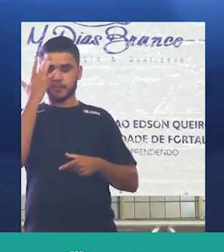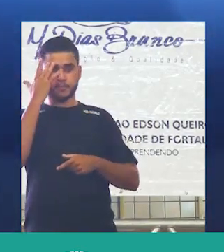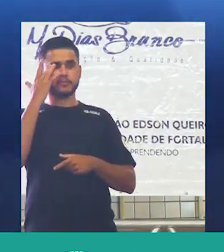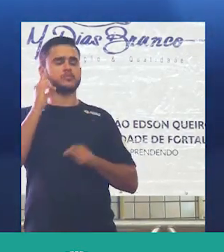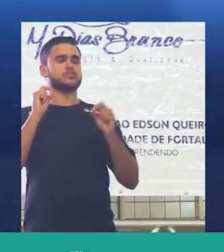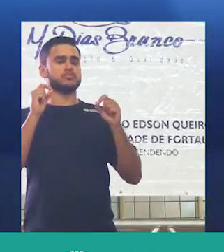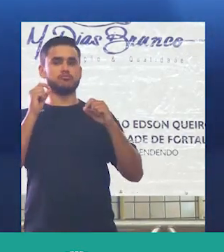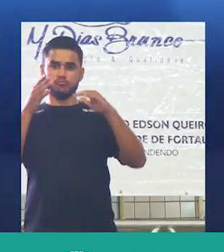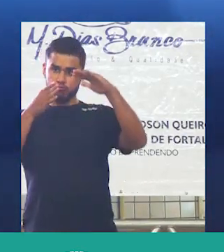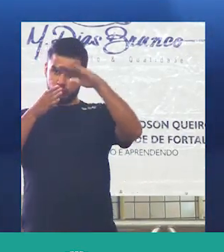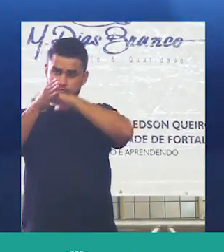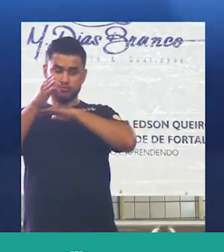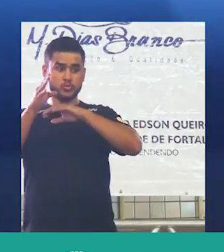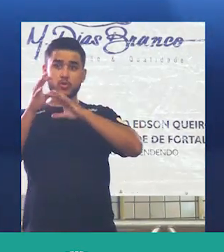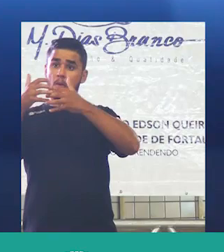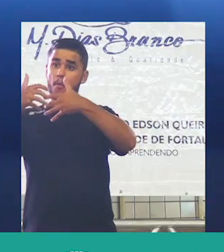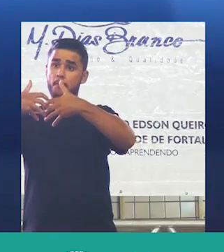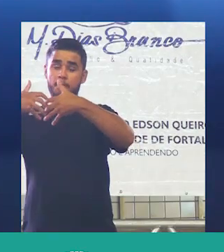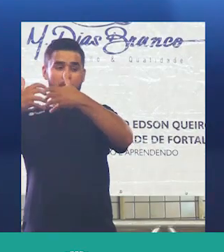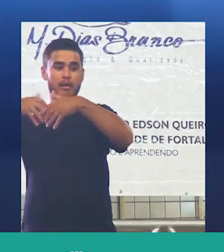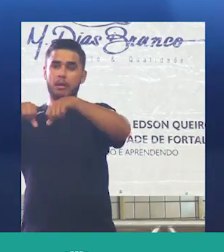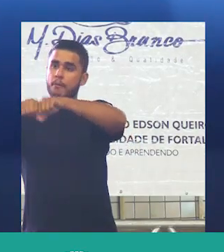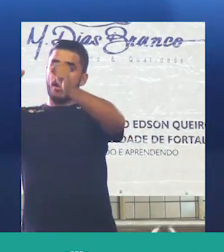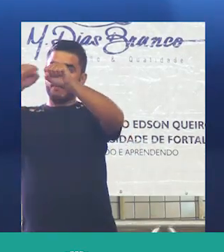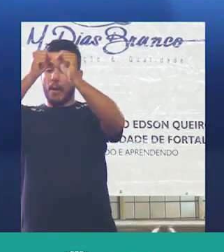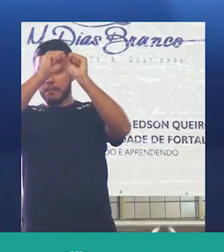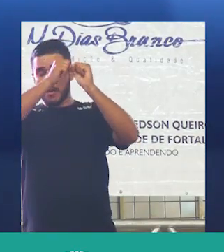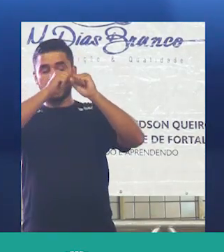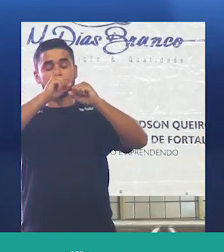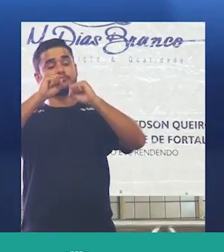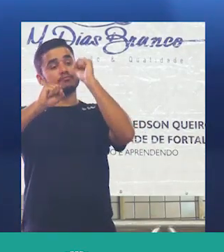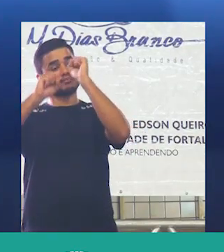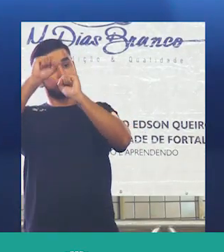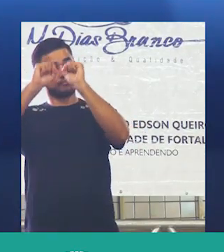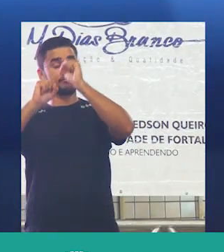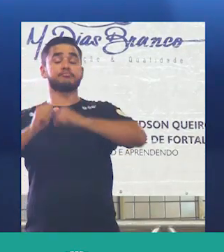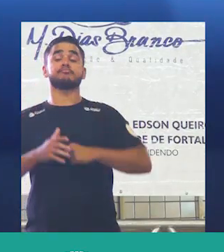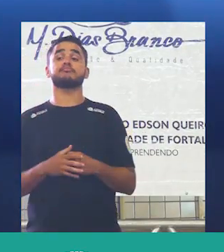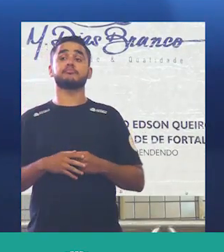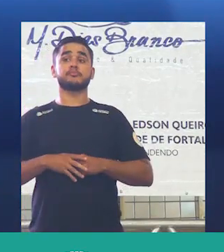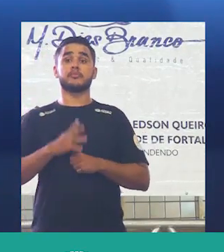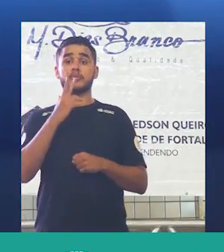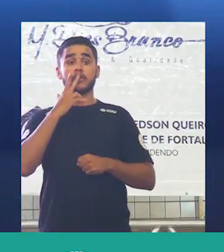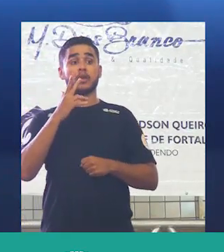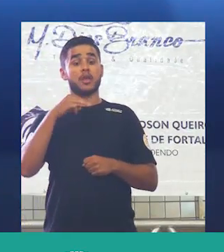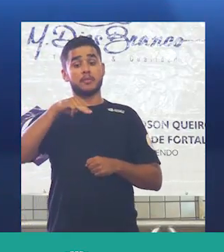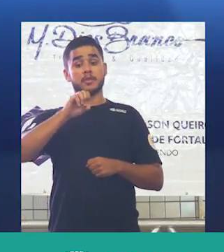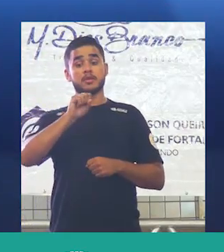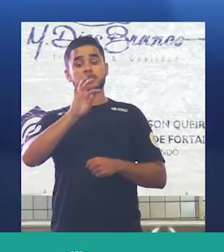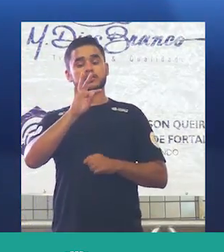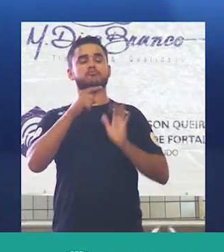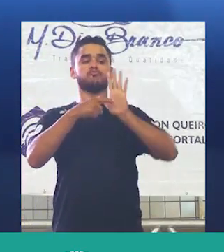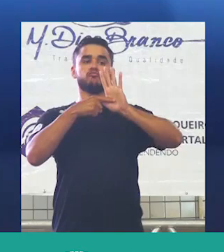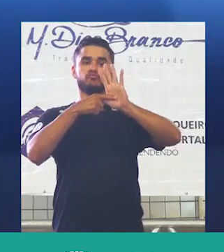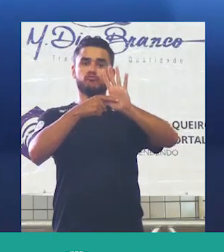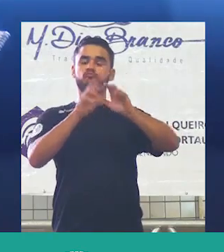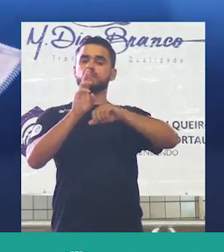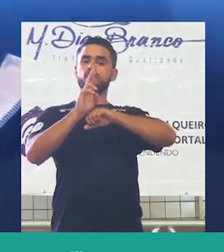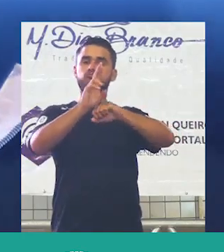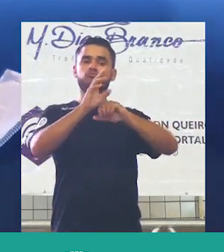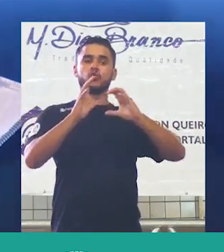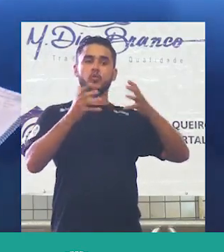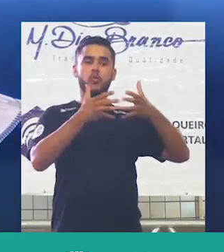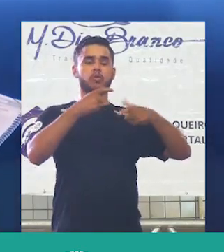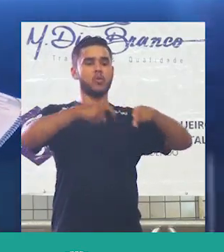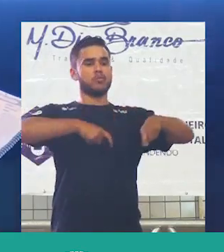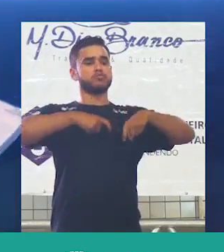máquina. Eles invadiam e quebravam tudo. Olha a letra C. O MST representa legalmente os